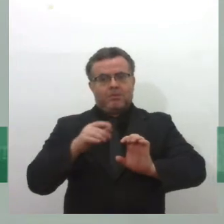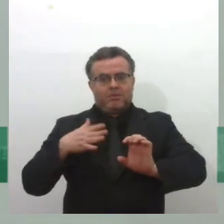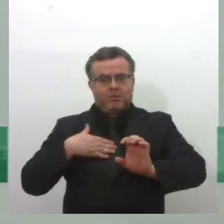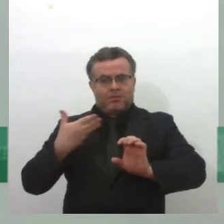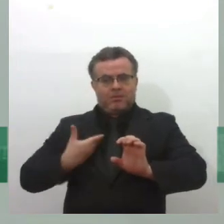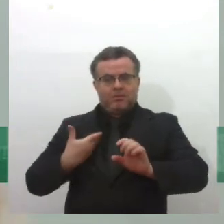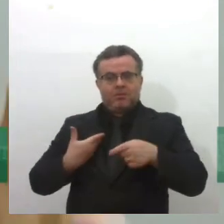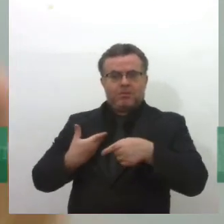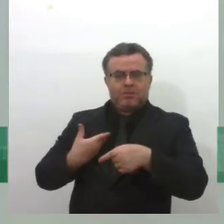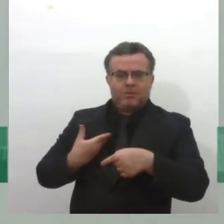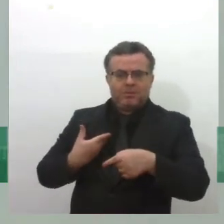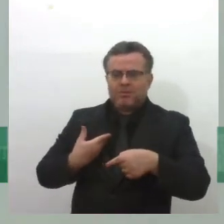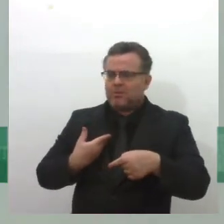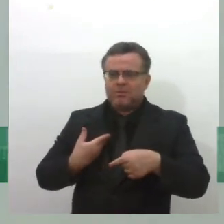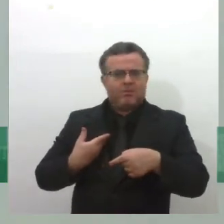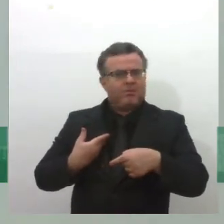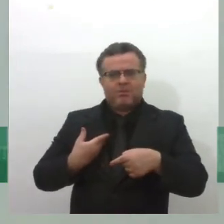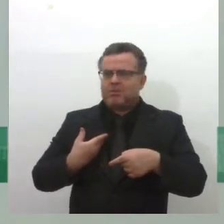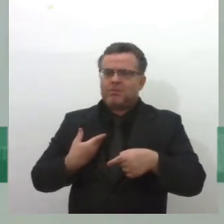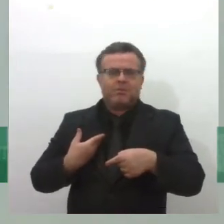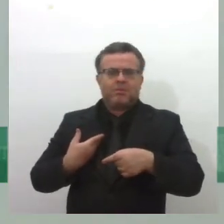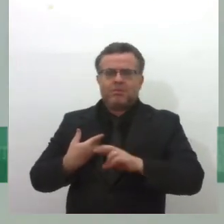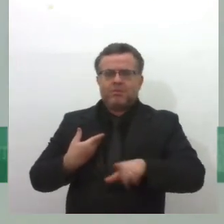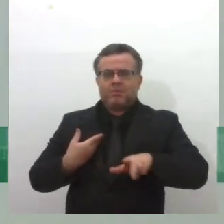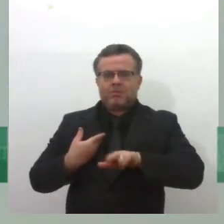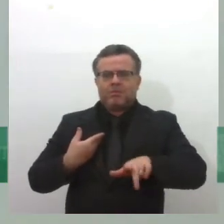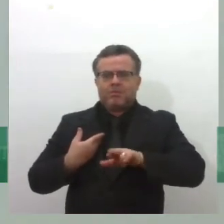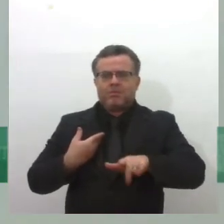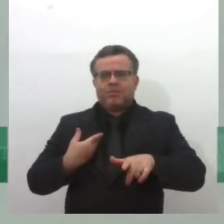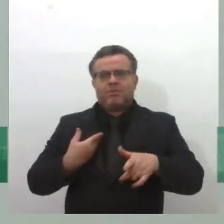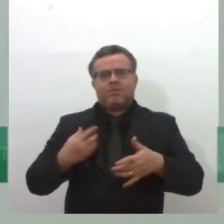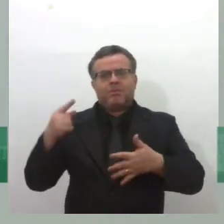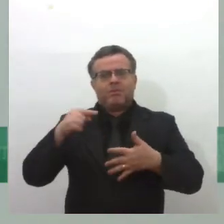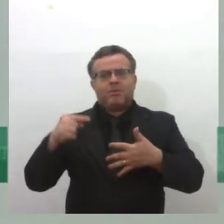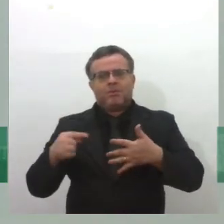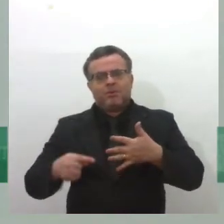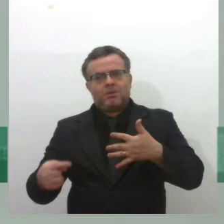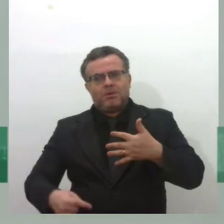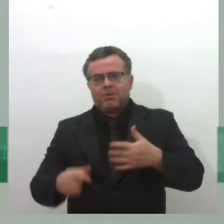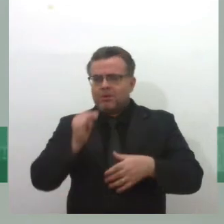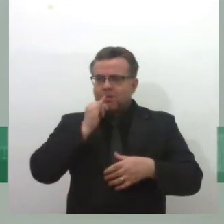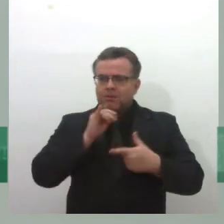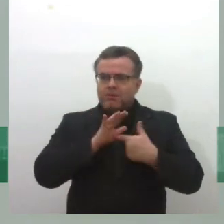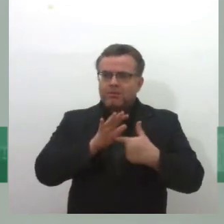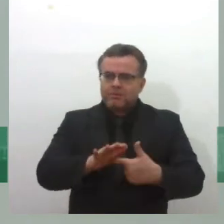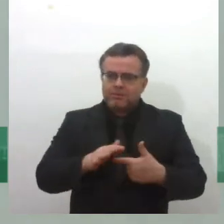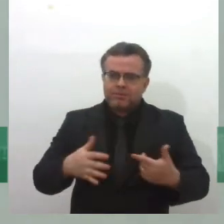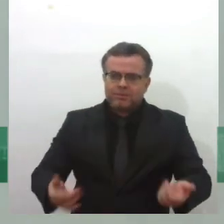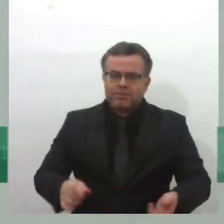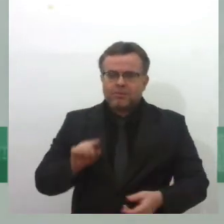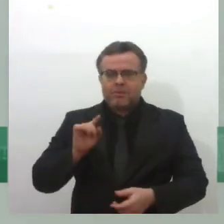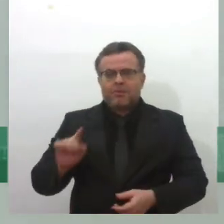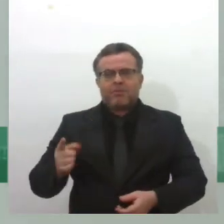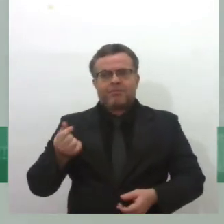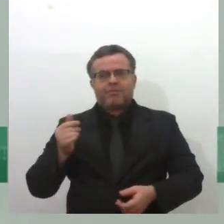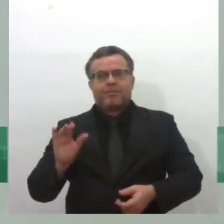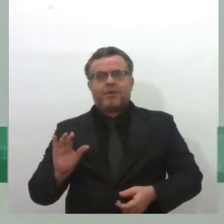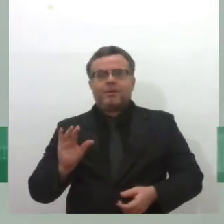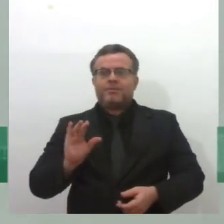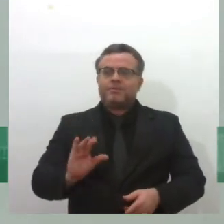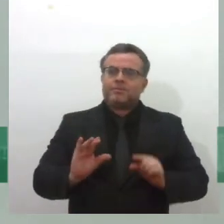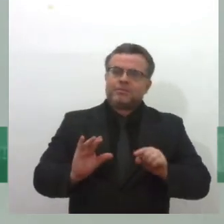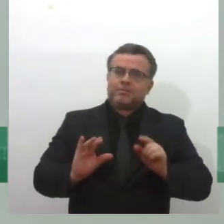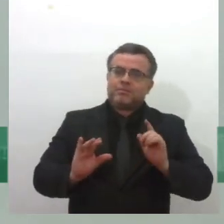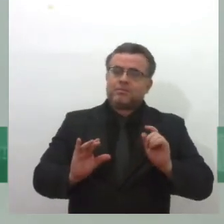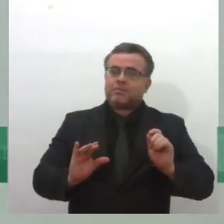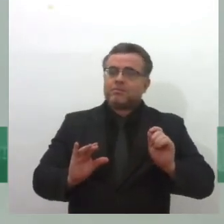Também, a gente pode ir citando mil exemplos, né? O dinheiro, esse dinheiro, a gente sempre tem que lembrar,